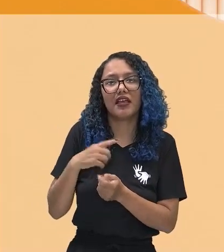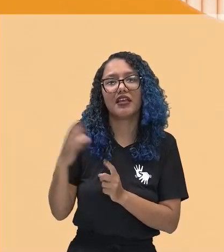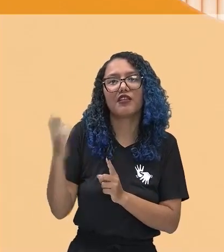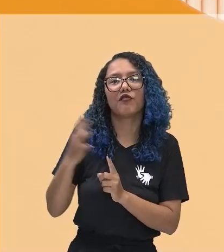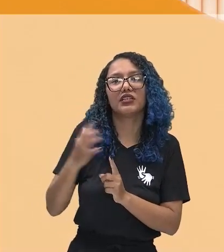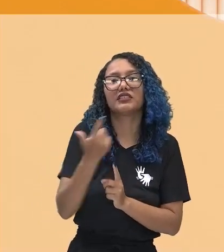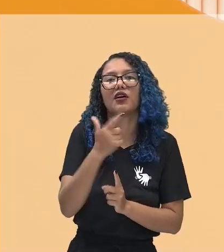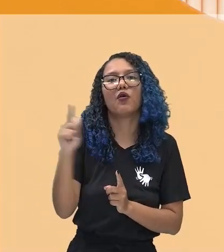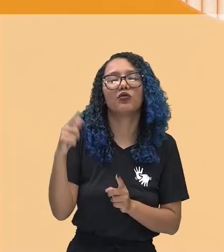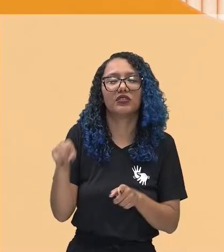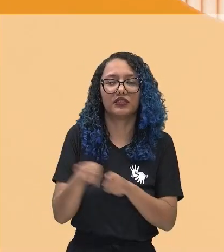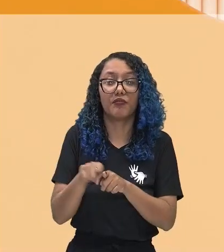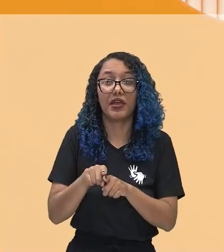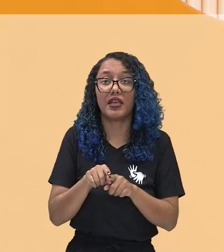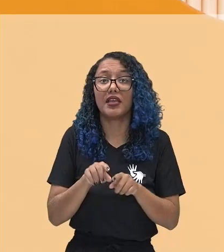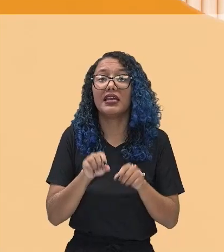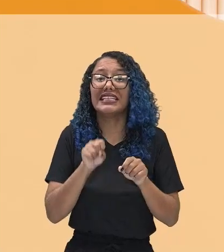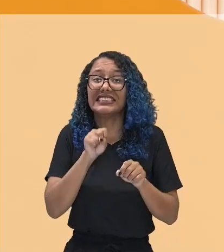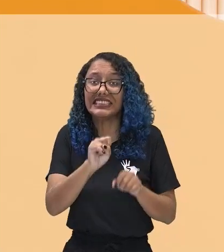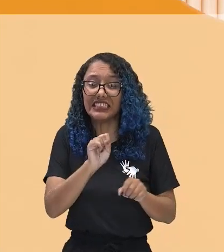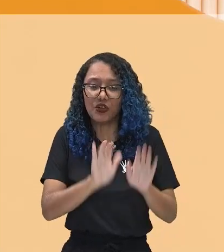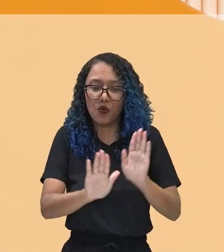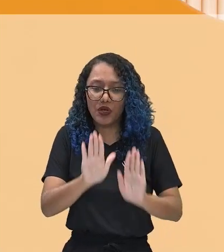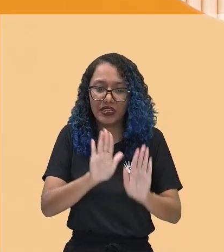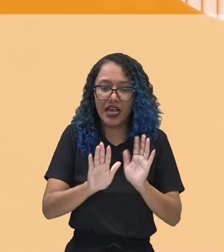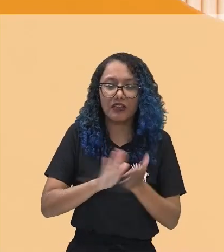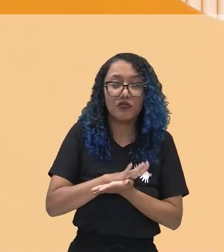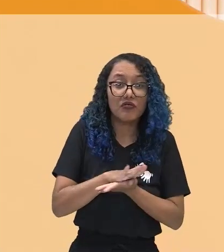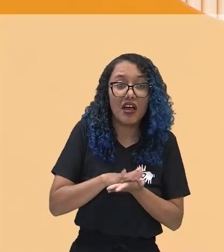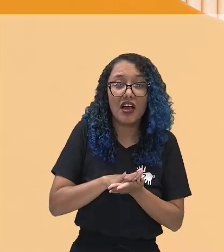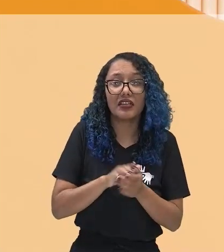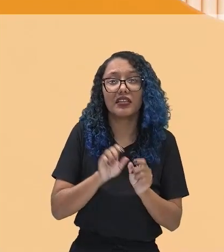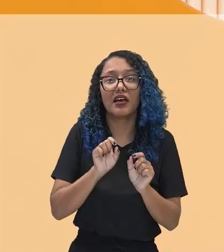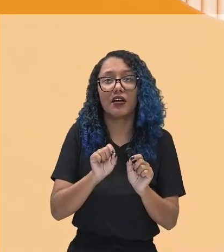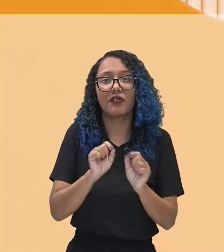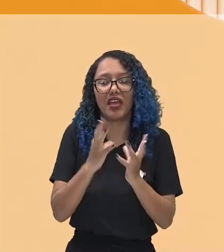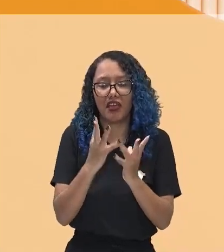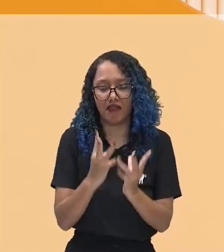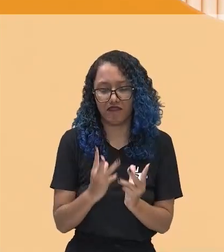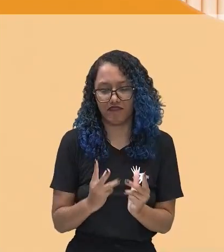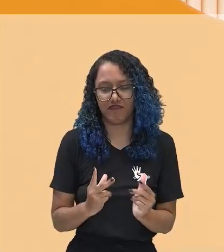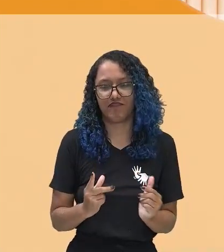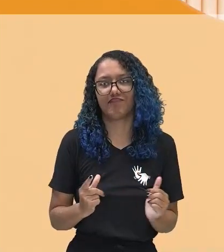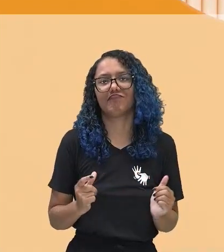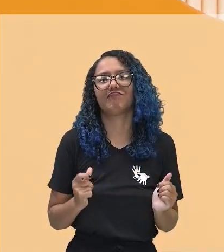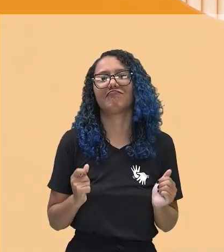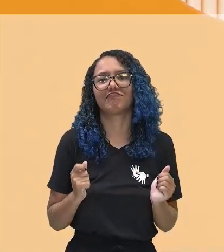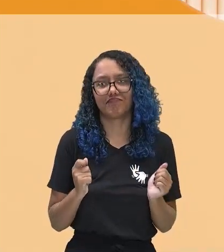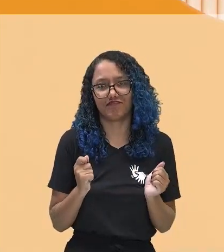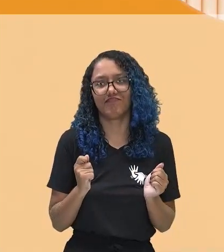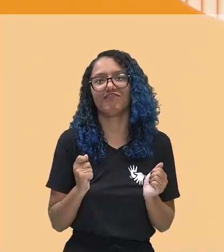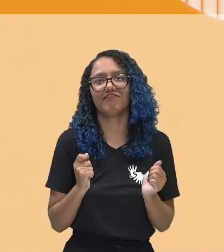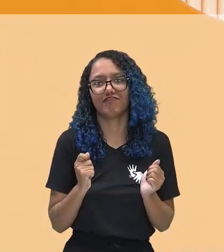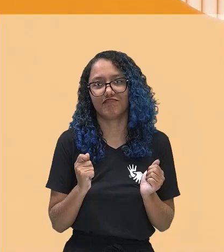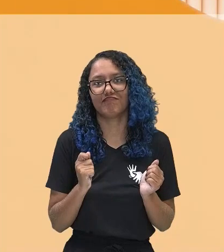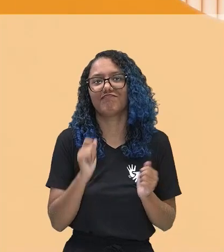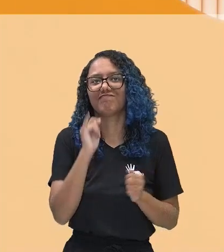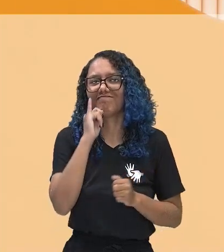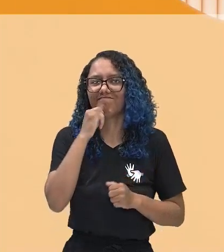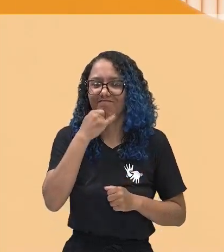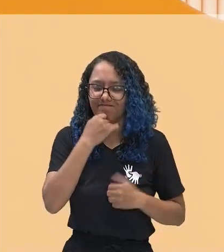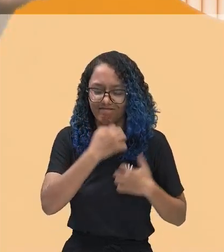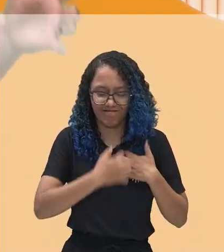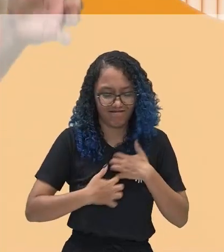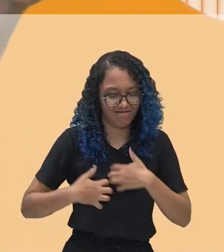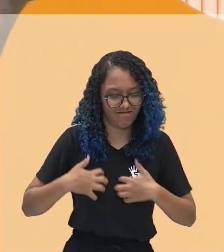que se tu não tomar cuidado, tu vai acabar o quê? Sendo absorvido, engolido por isso daí e fazendo simplesmente o